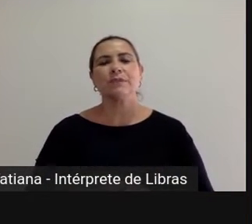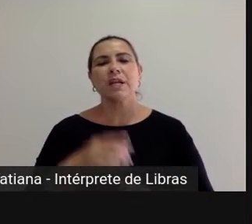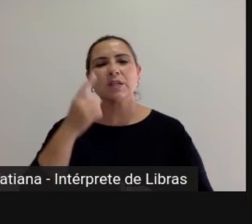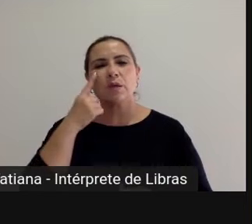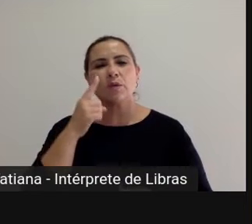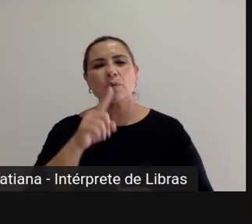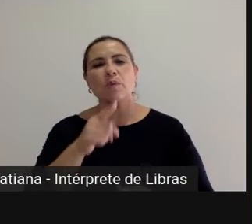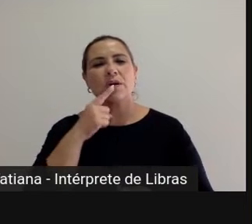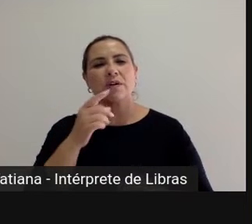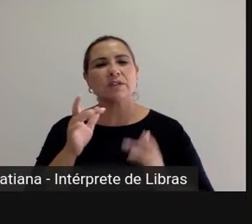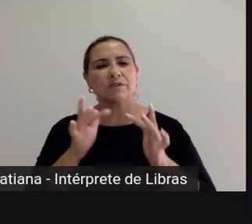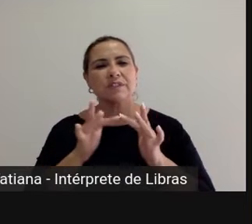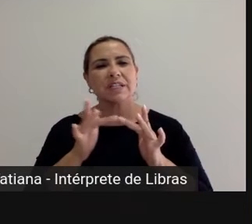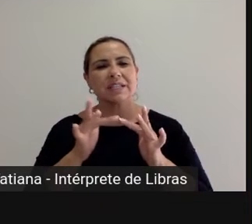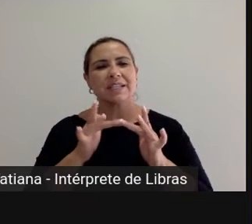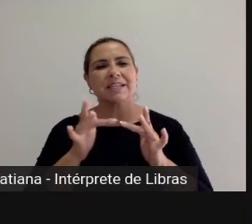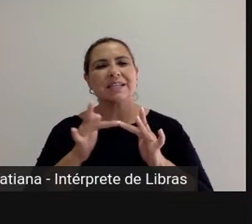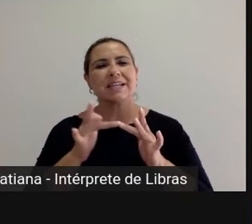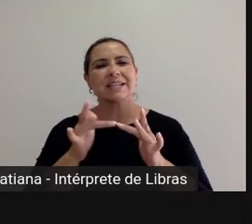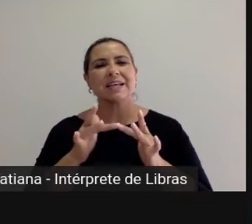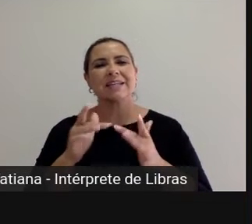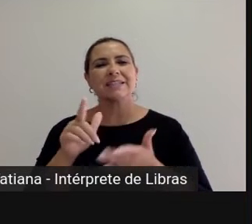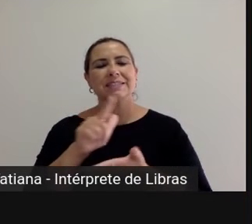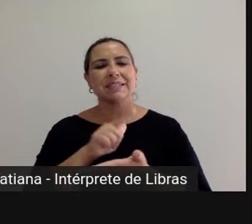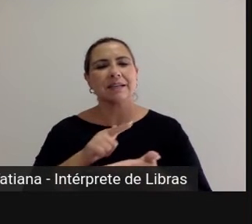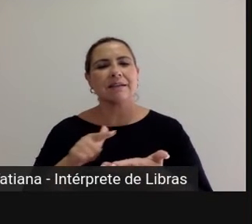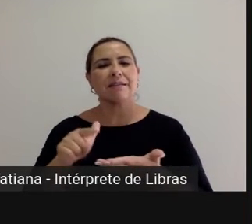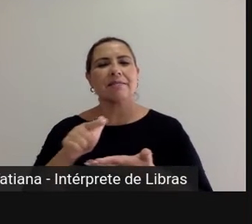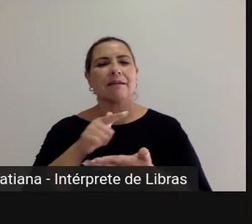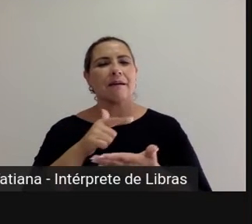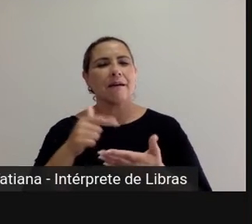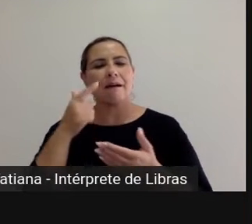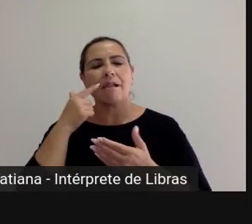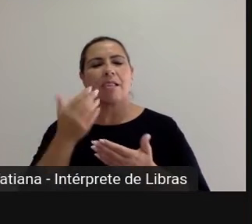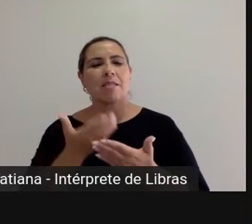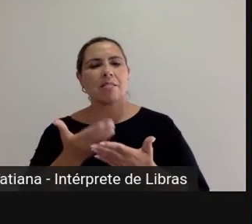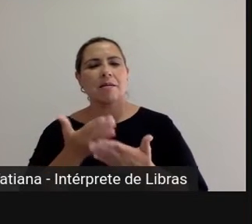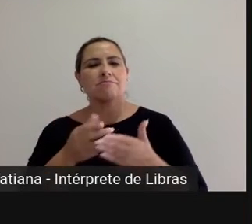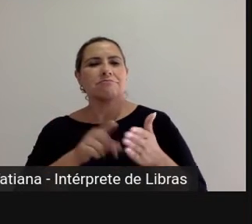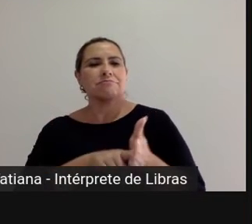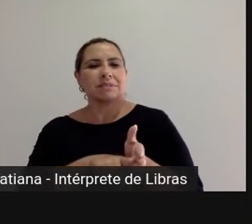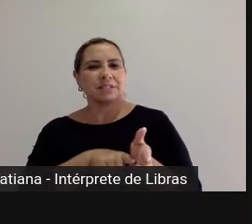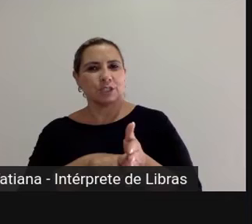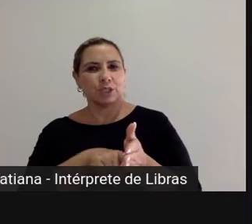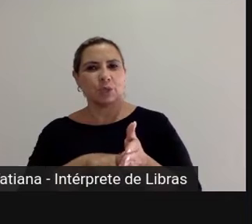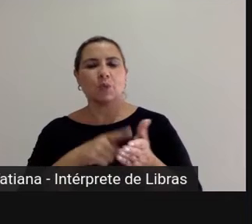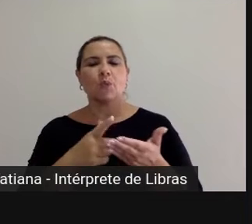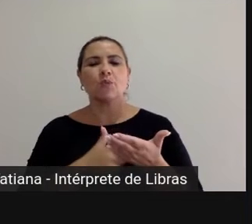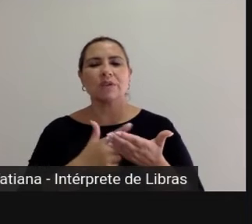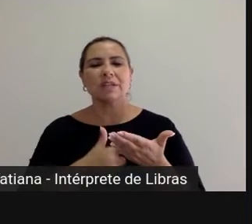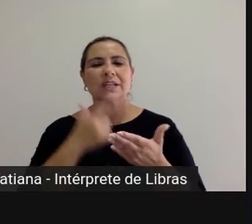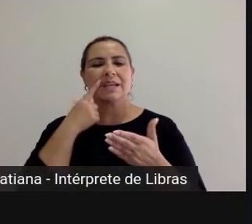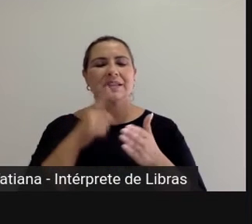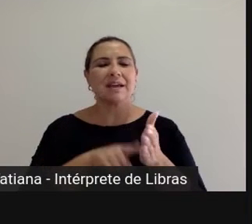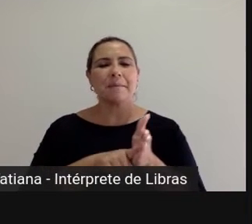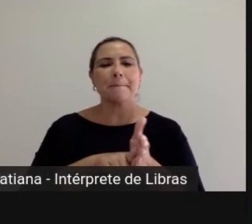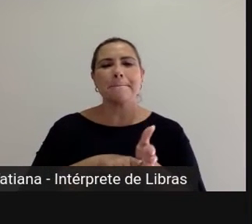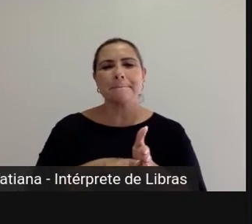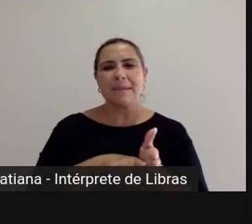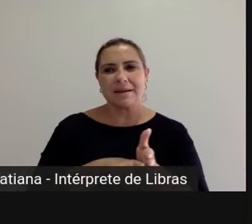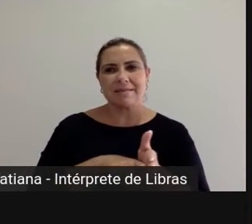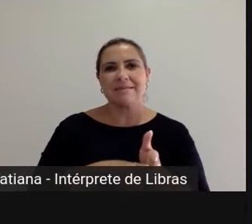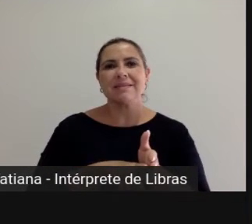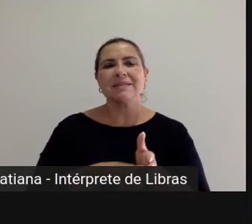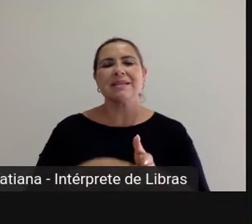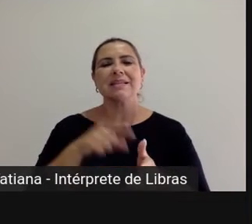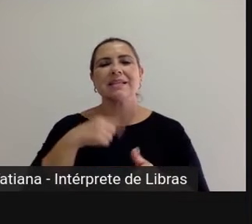para a literatura, quando a gente vai para a academia, quando a gente realmente avalia o que está sendo analisado de um ponto de vista